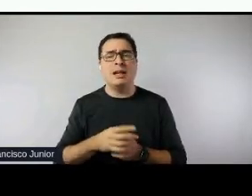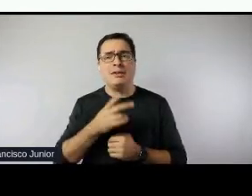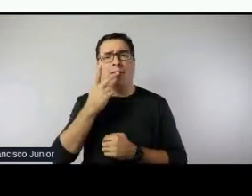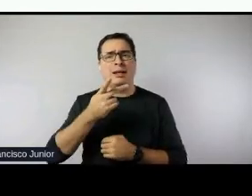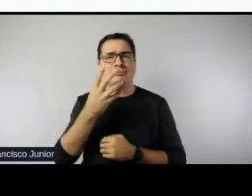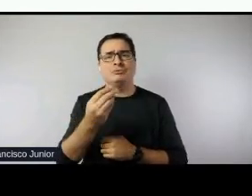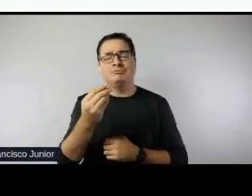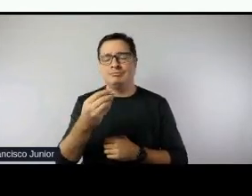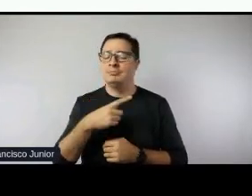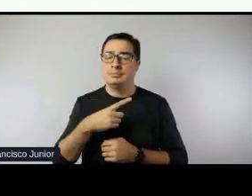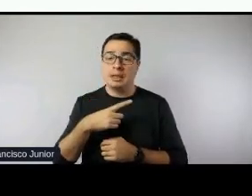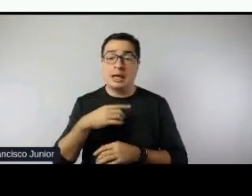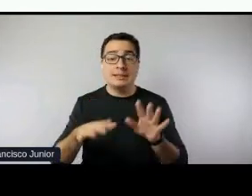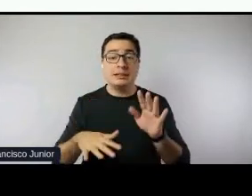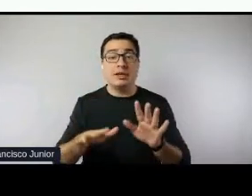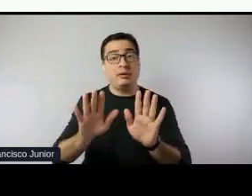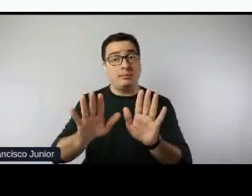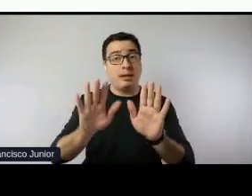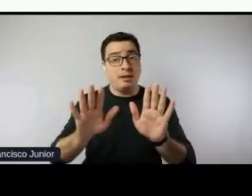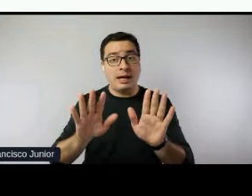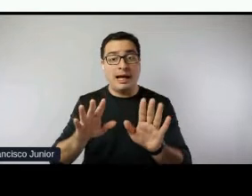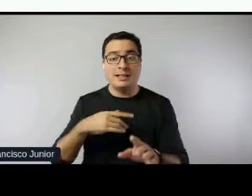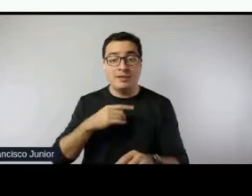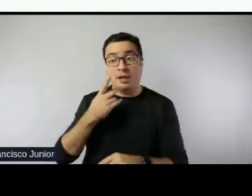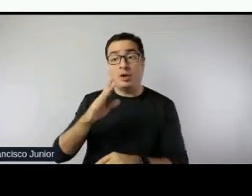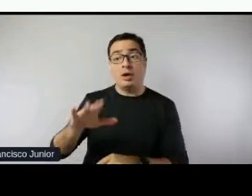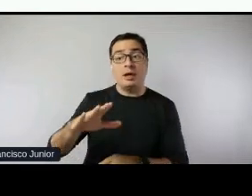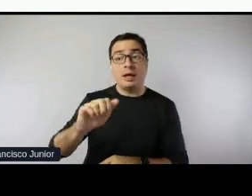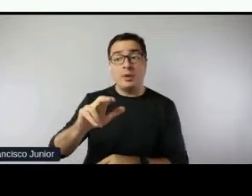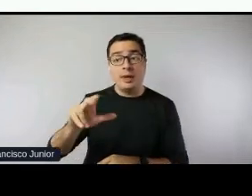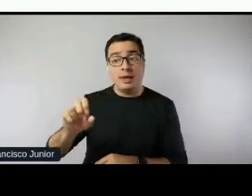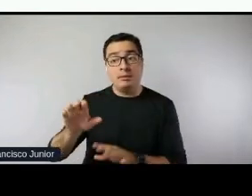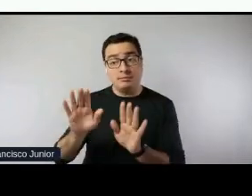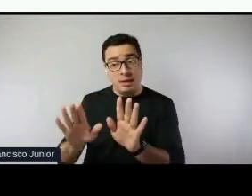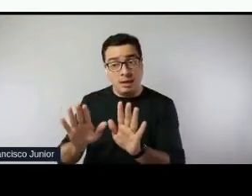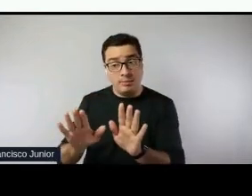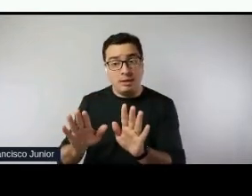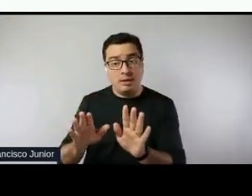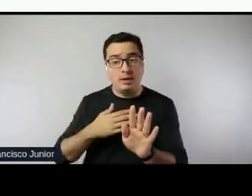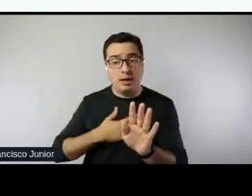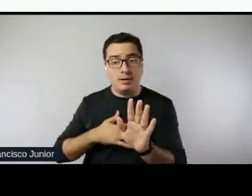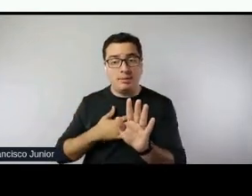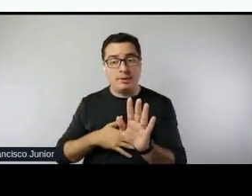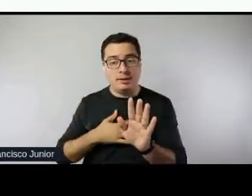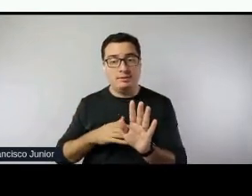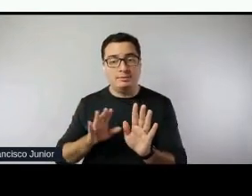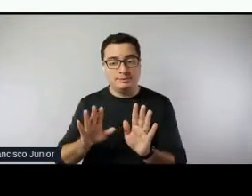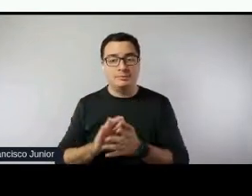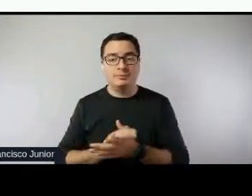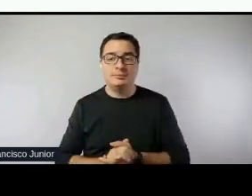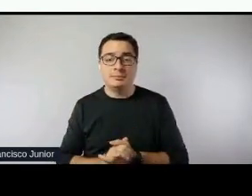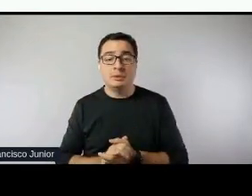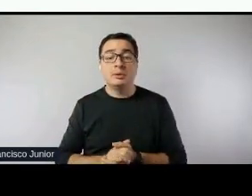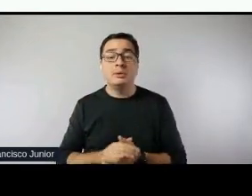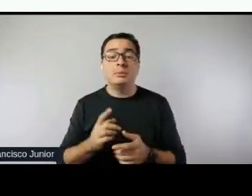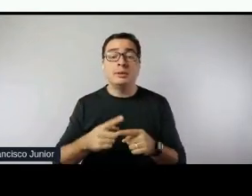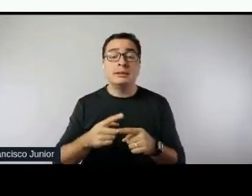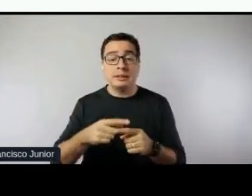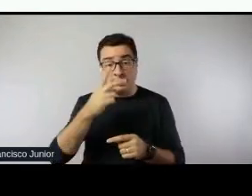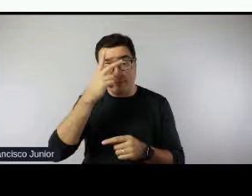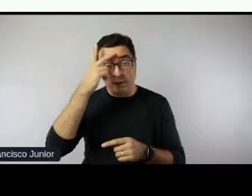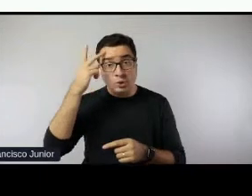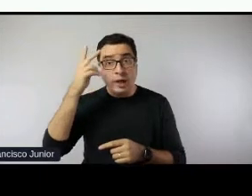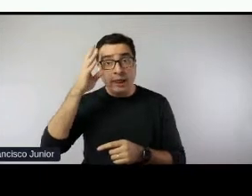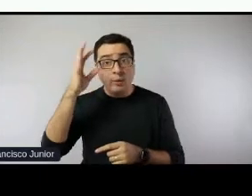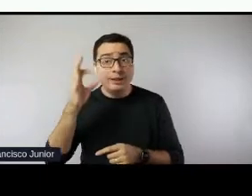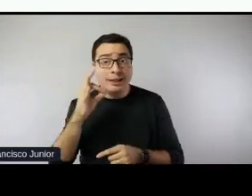Fala demais. Às vezes eu tenho que até... Cauê, calma, né? Para que se as pessoas do time não